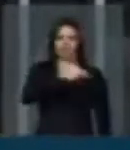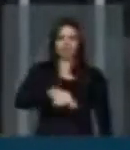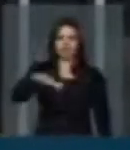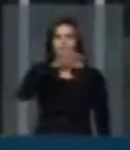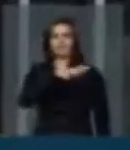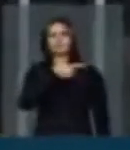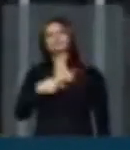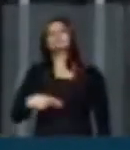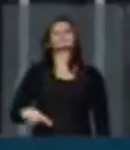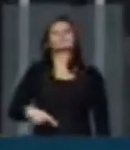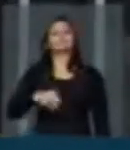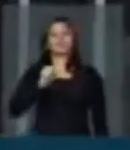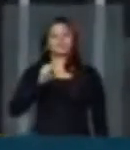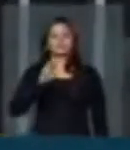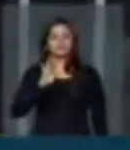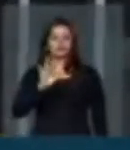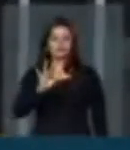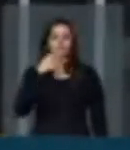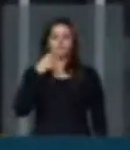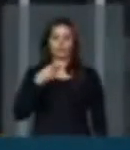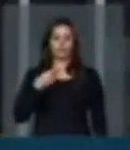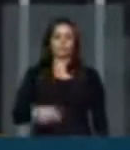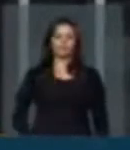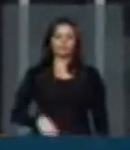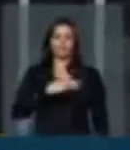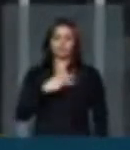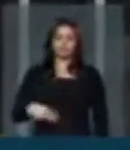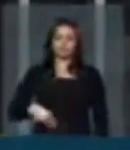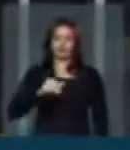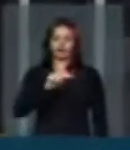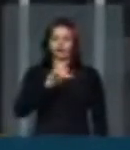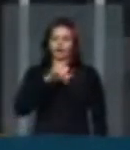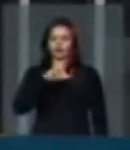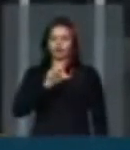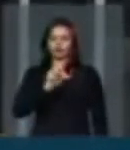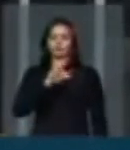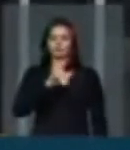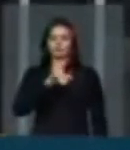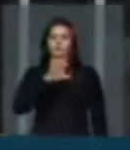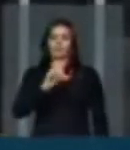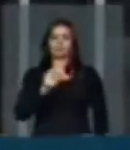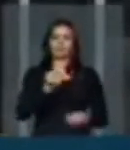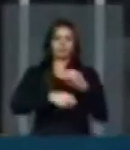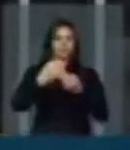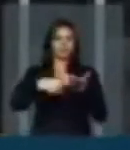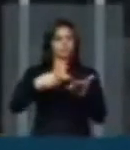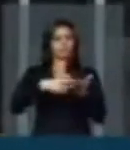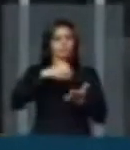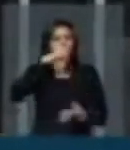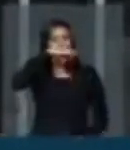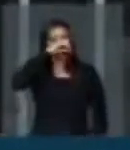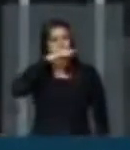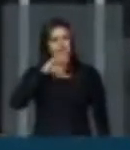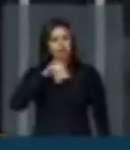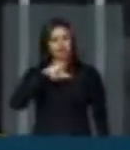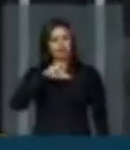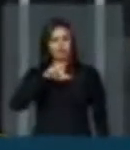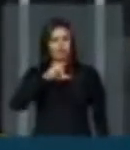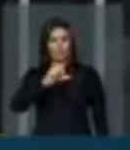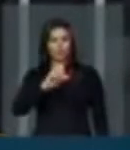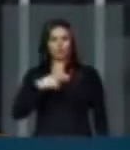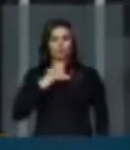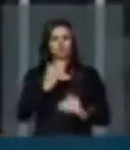o presidente do Supremo Tribunal Federal, ministro Aires Brito, o esquema criminoso ultrapassou em muito o já